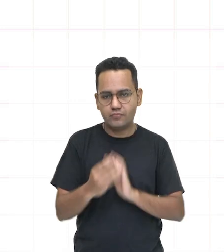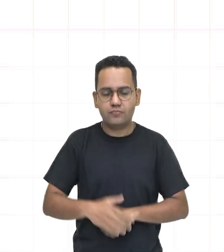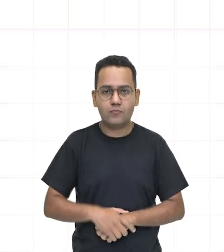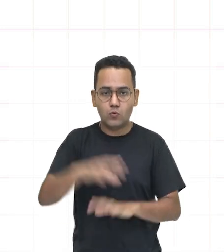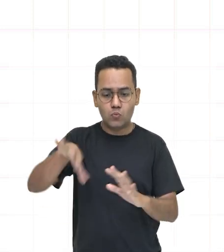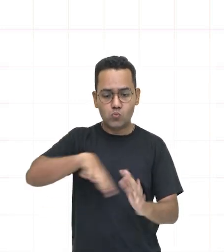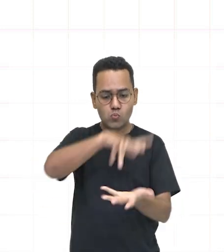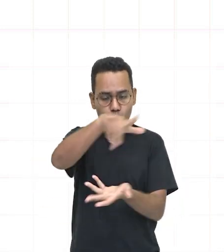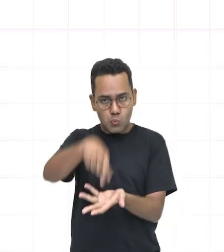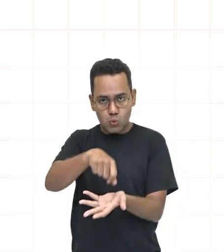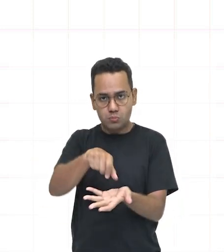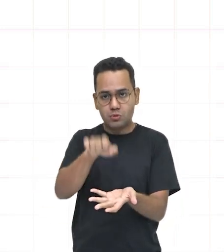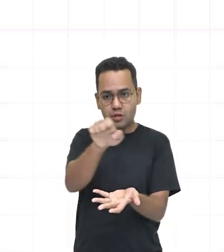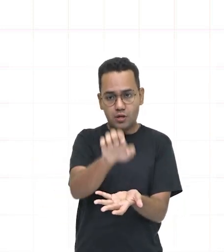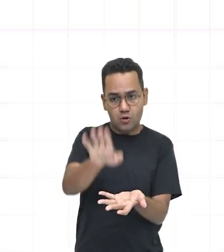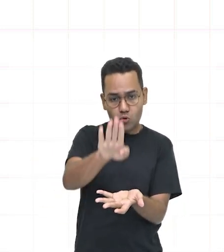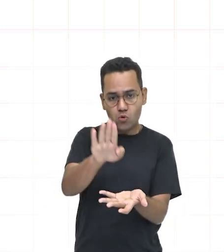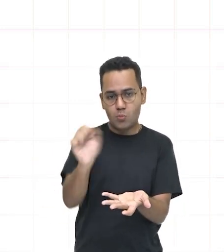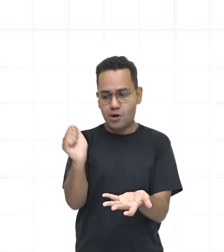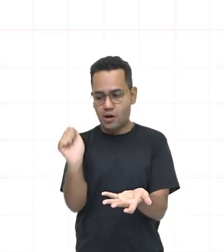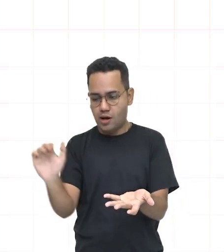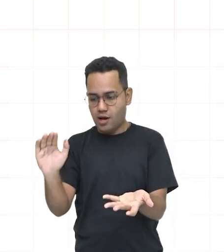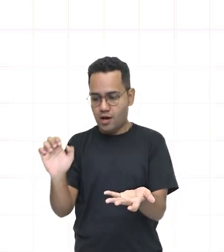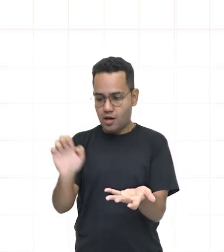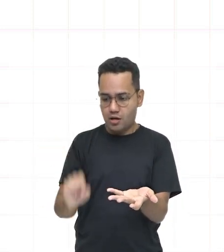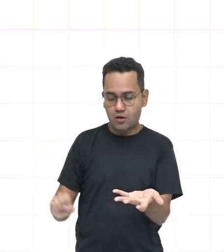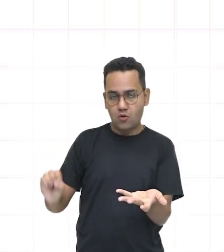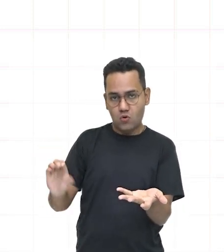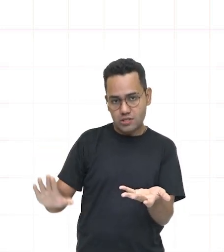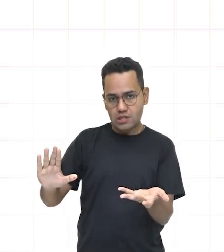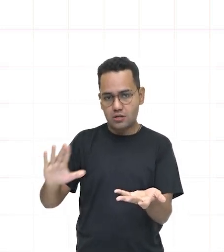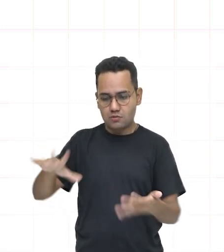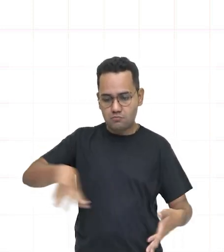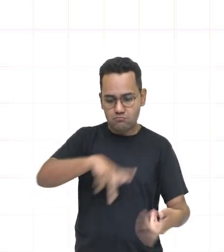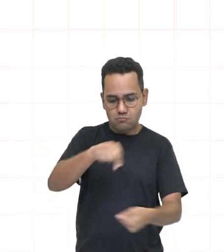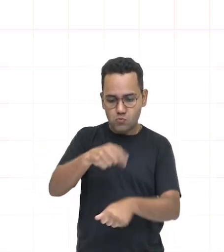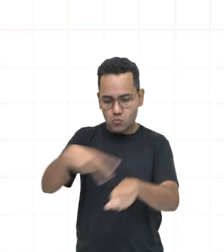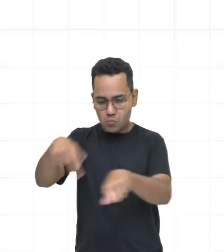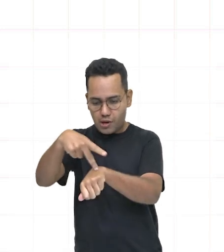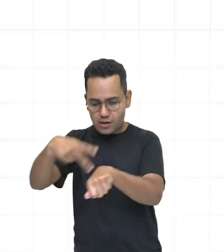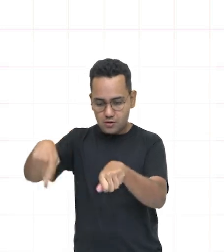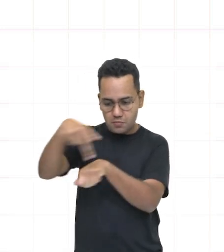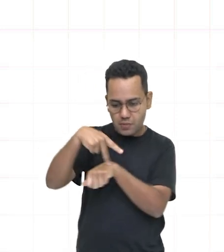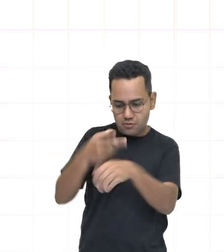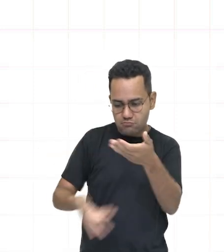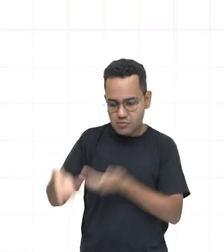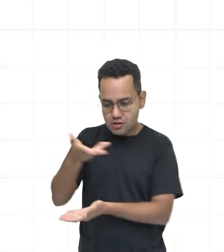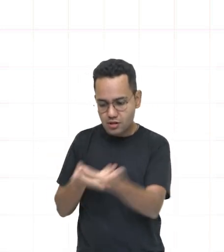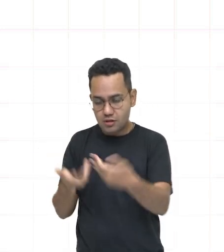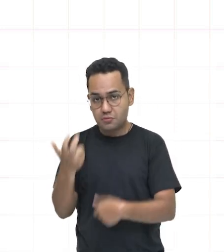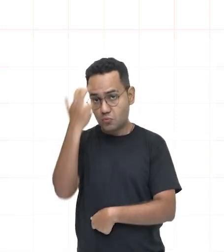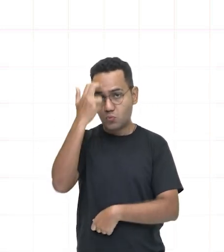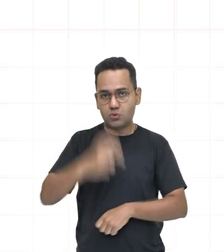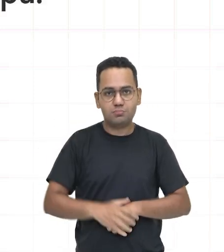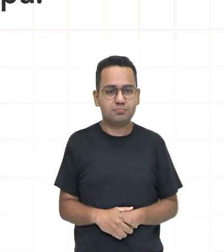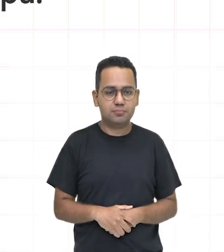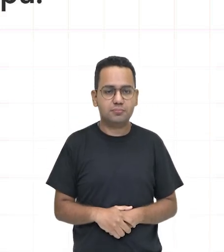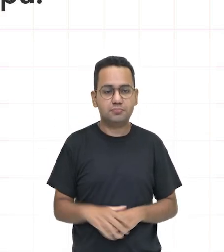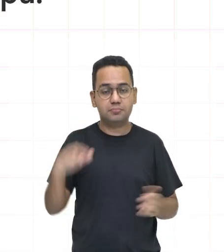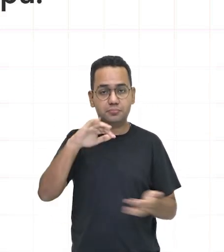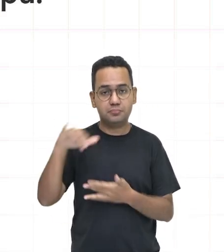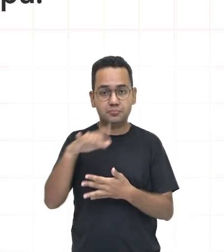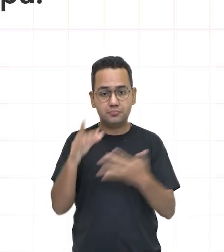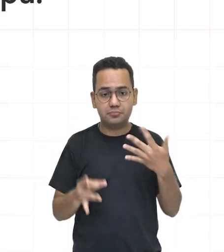objeto de conhecimento, intercâmbios históricos e culturais entre Europa, Ásia e Oceania.